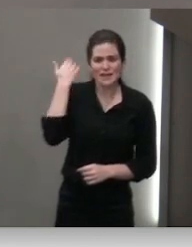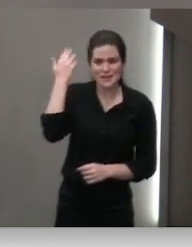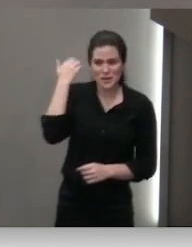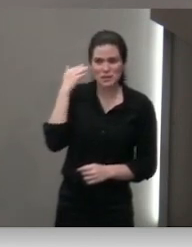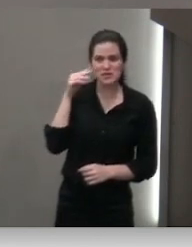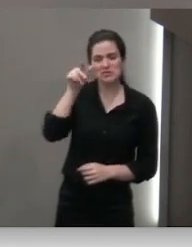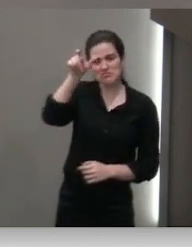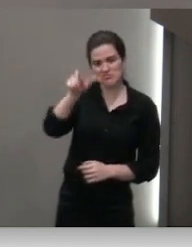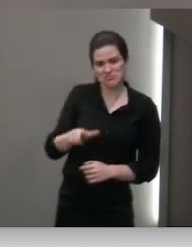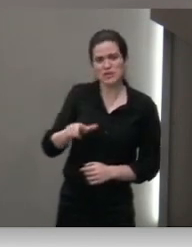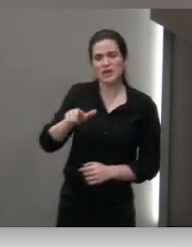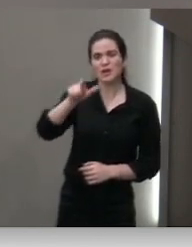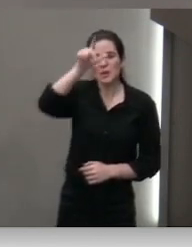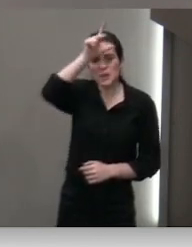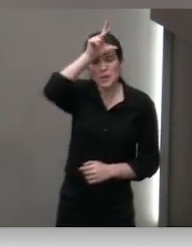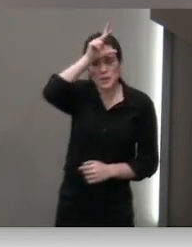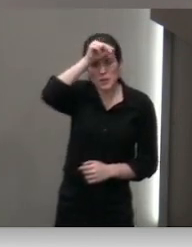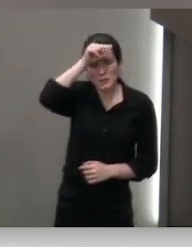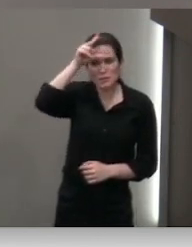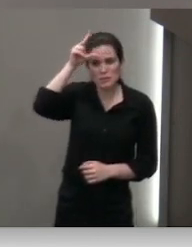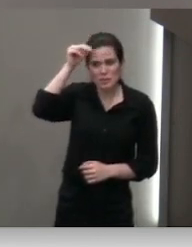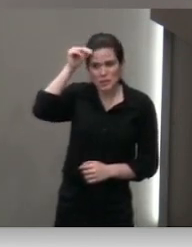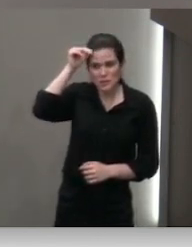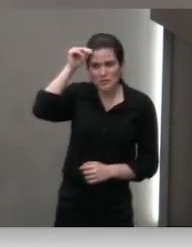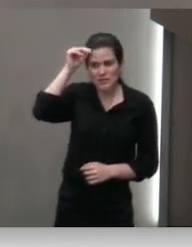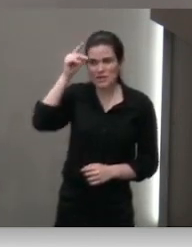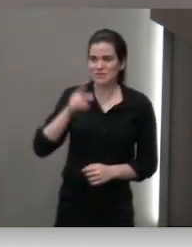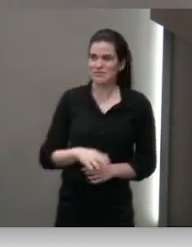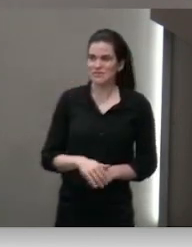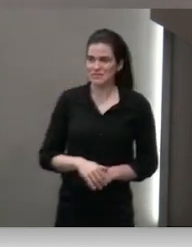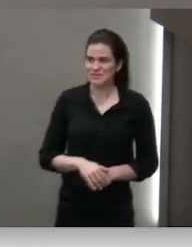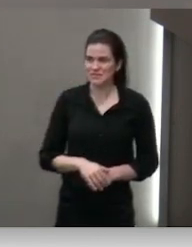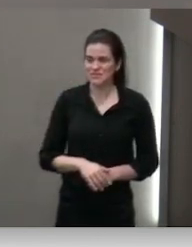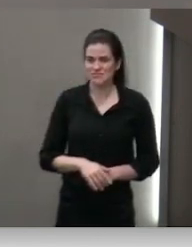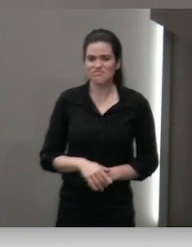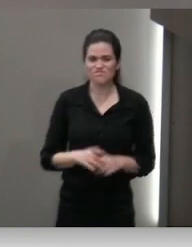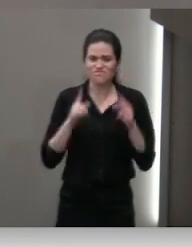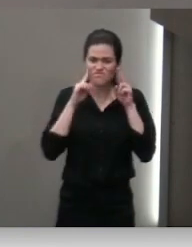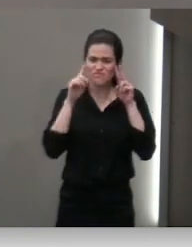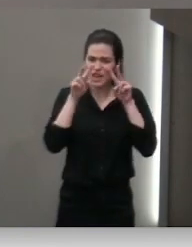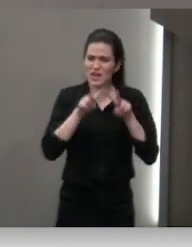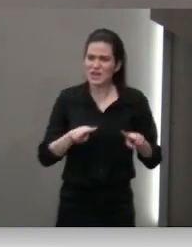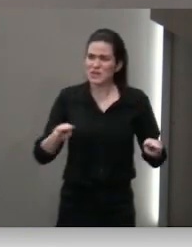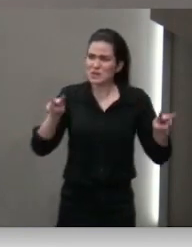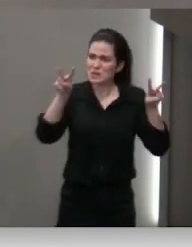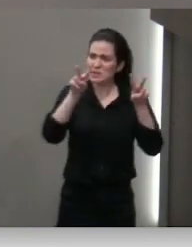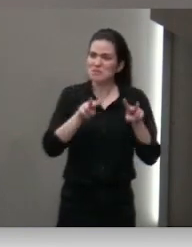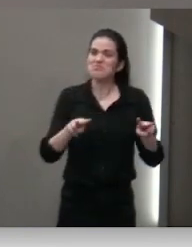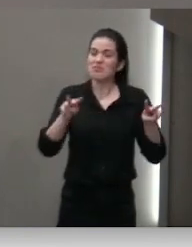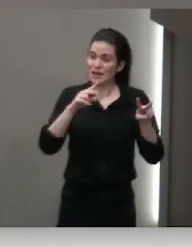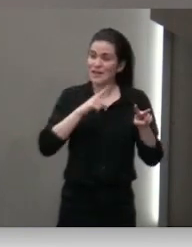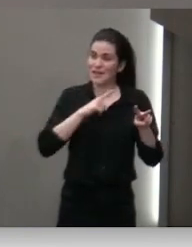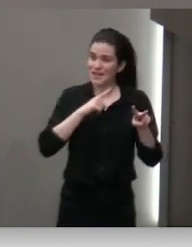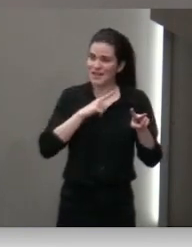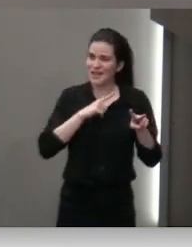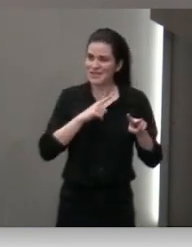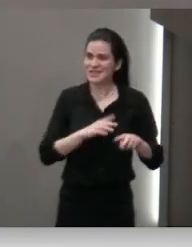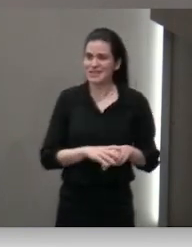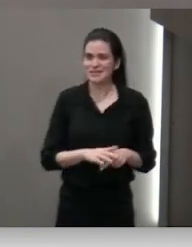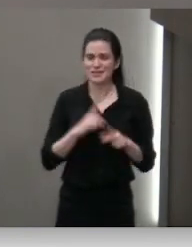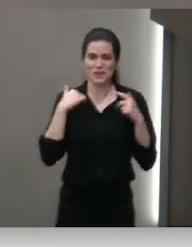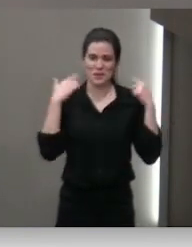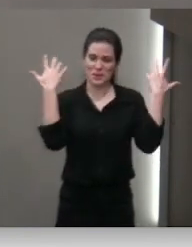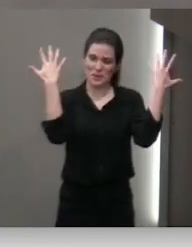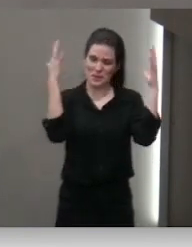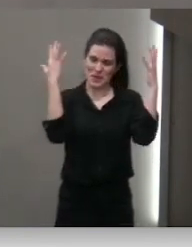anos para frente nas nossas perimetrais, que teve olhado para isso aqui, porque se fosse hoje, não sei o que, que ia ser nossa cidade. Então,